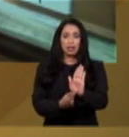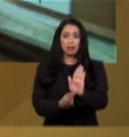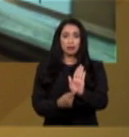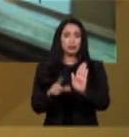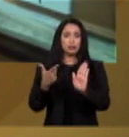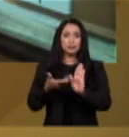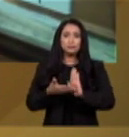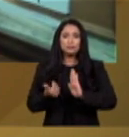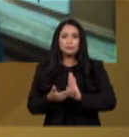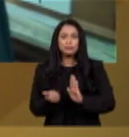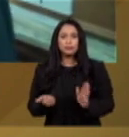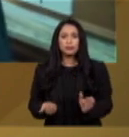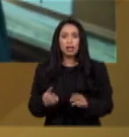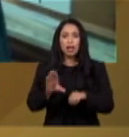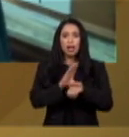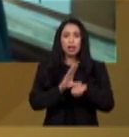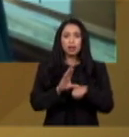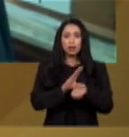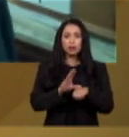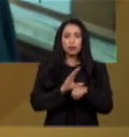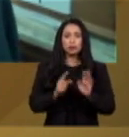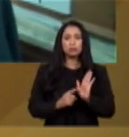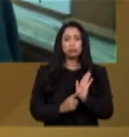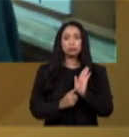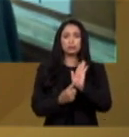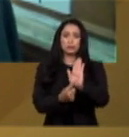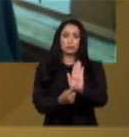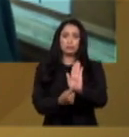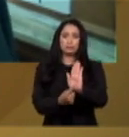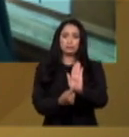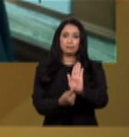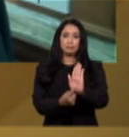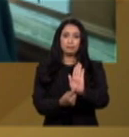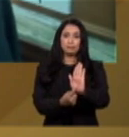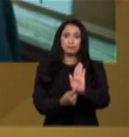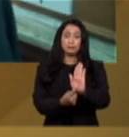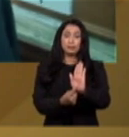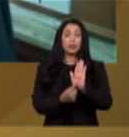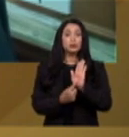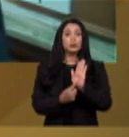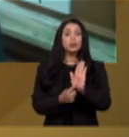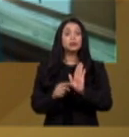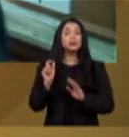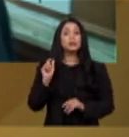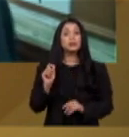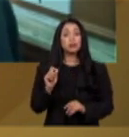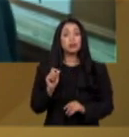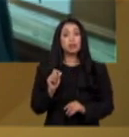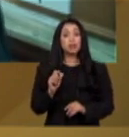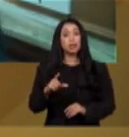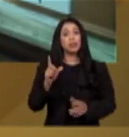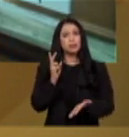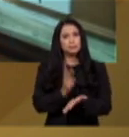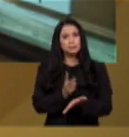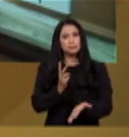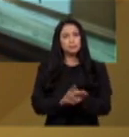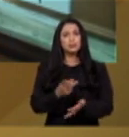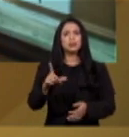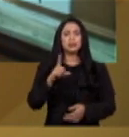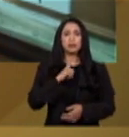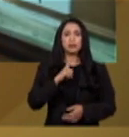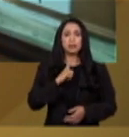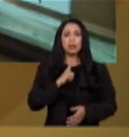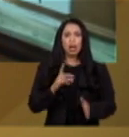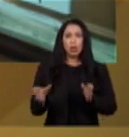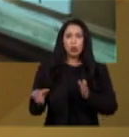afastar essa máxima. A Constituição é explícita ao revelar que, muito embora se tenha